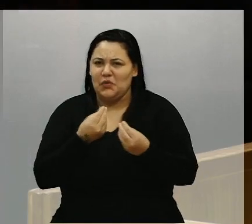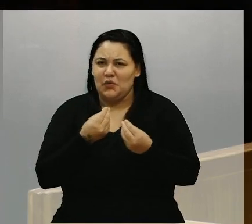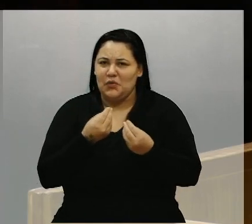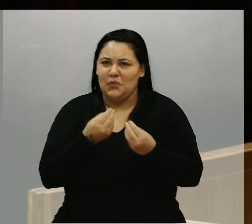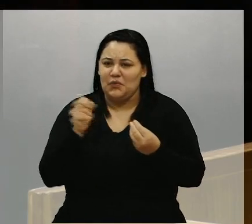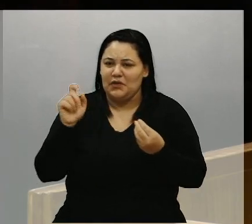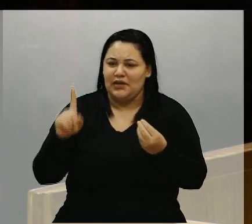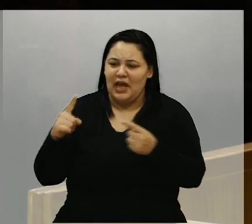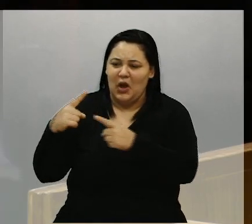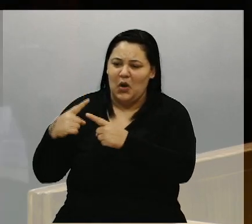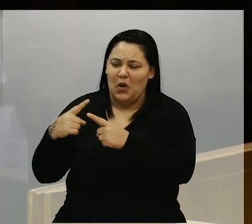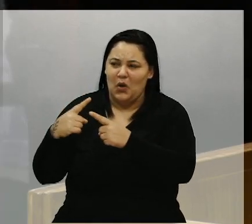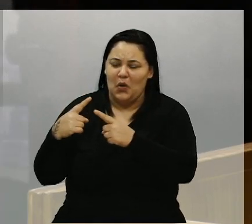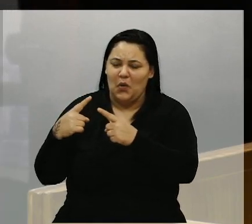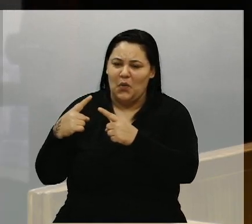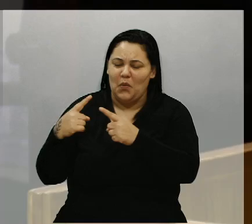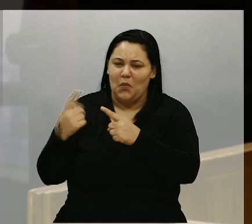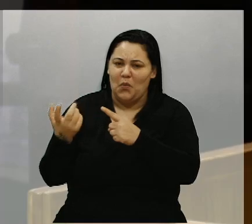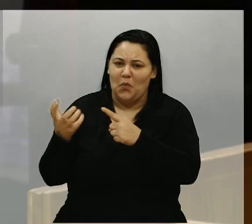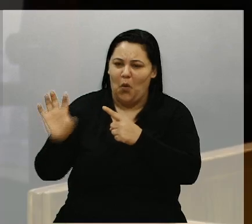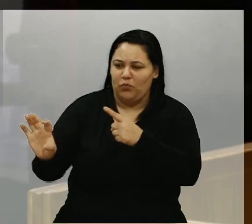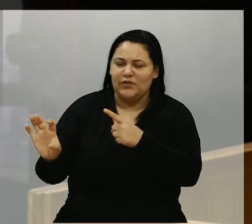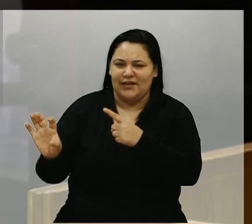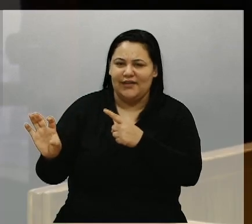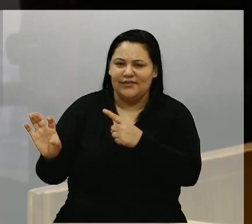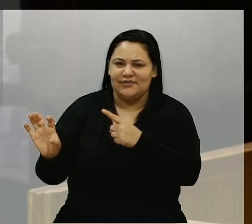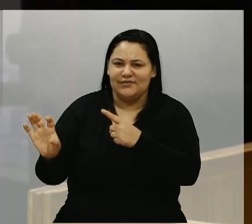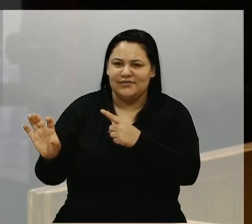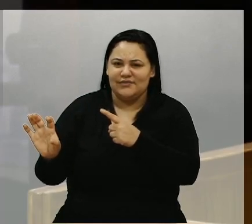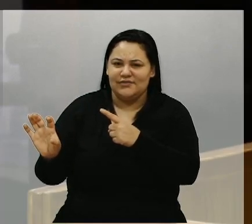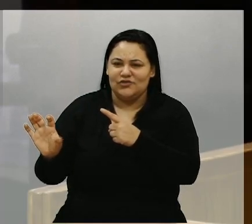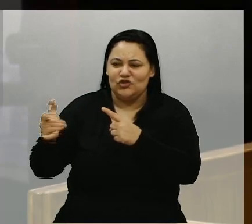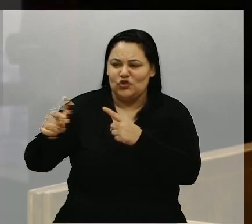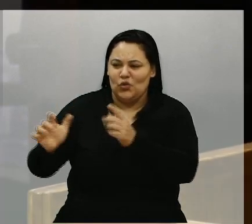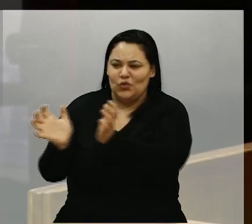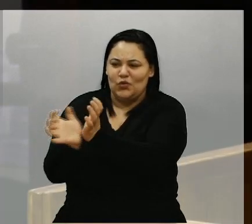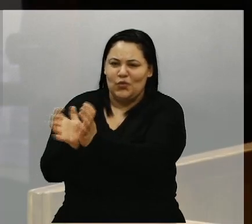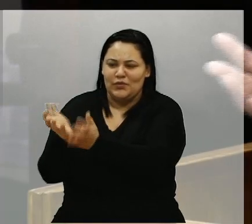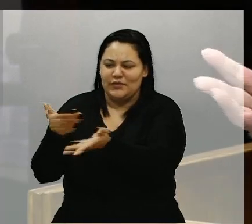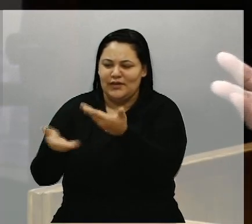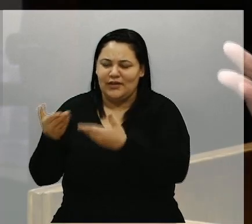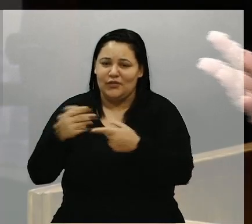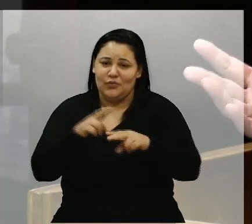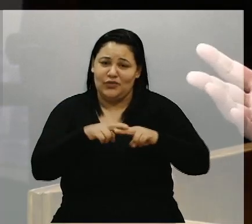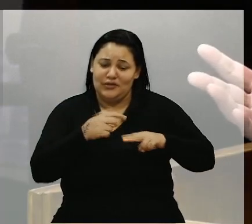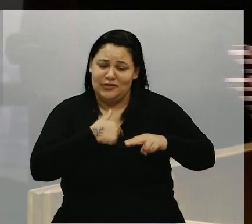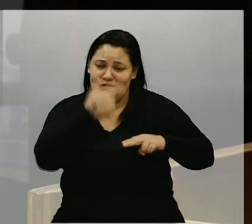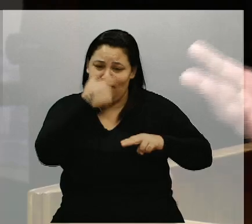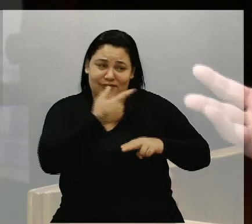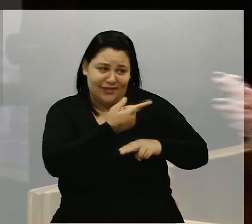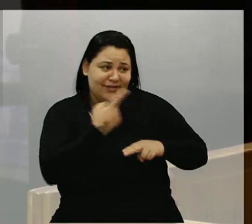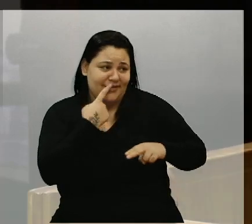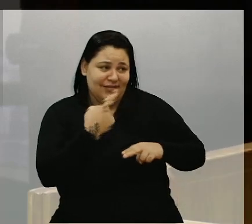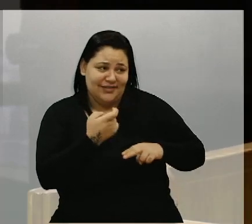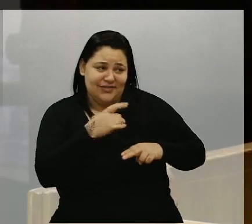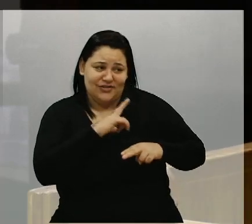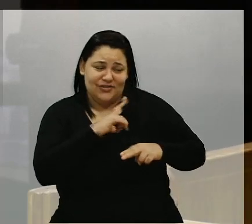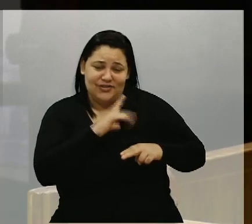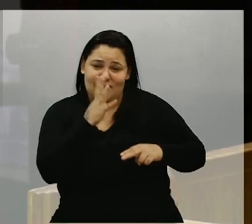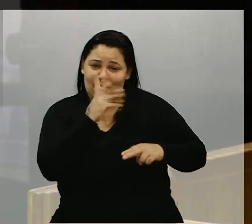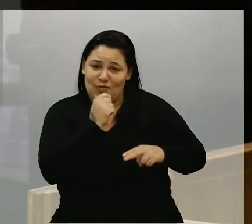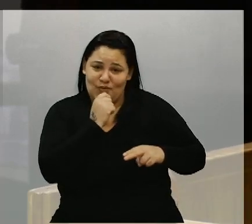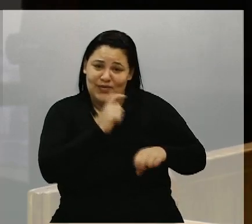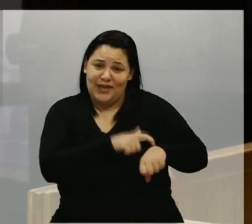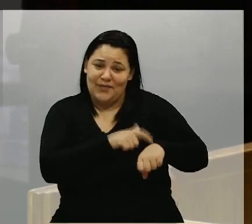são tratados. Talvez por isso que nós, vereadora Gladys, demoremos tanto tempo a ter solicitações, indicações